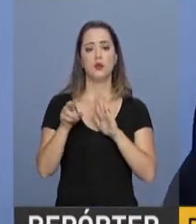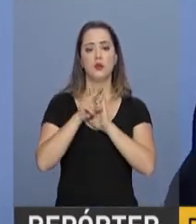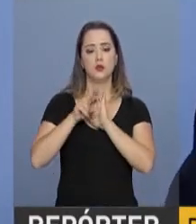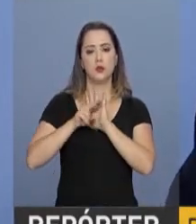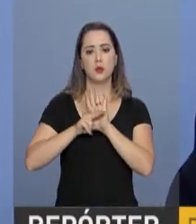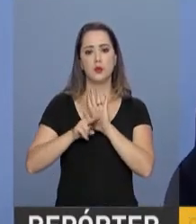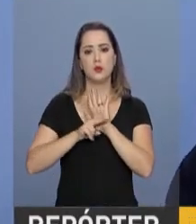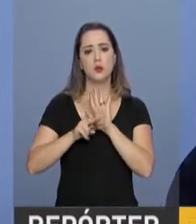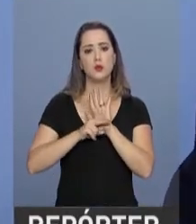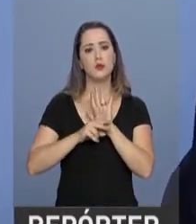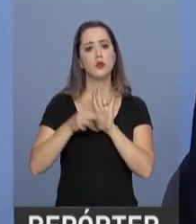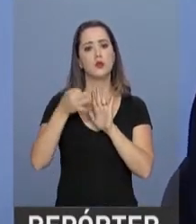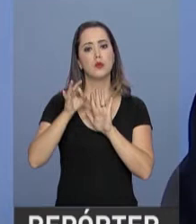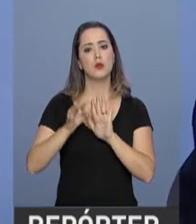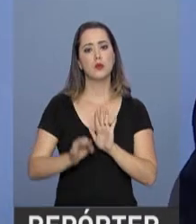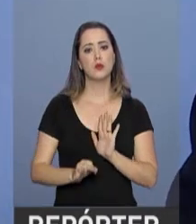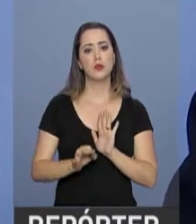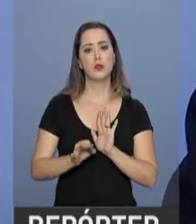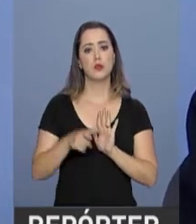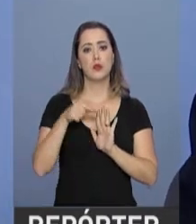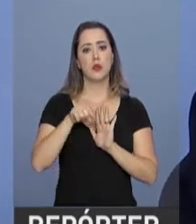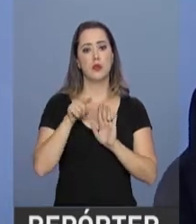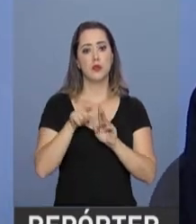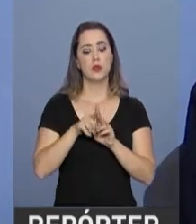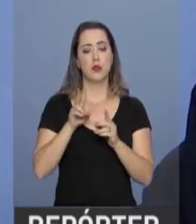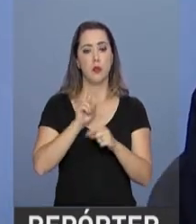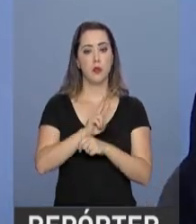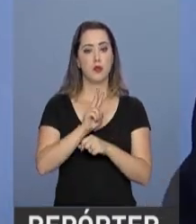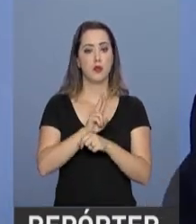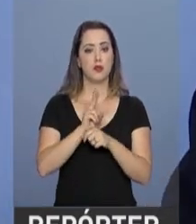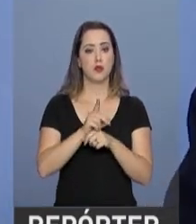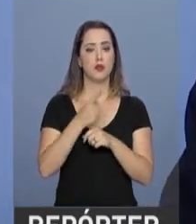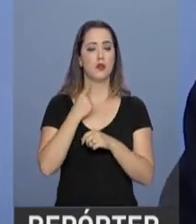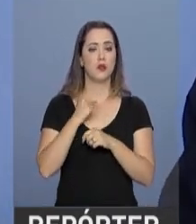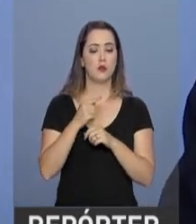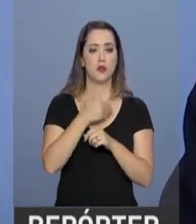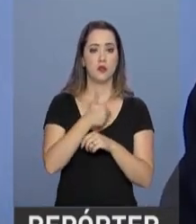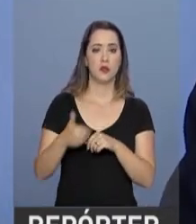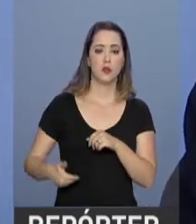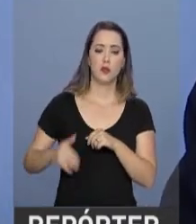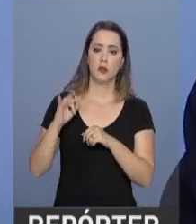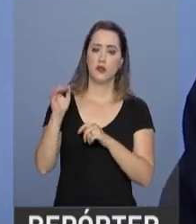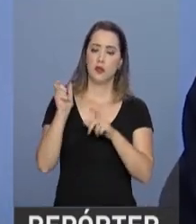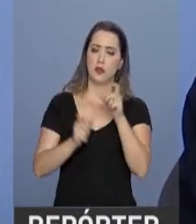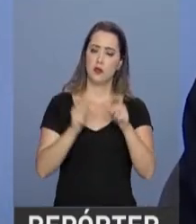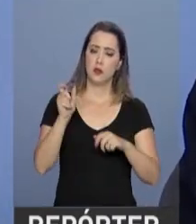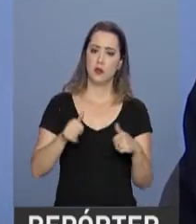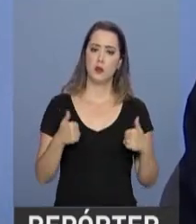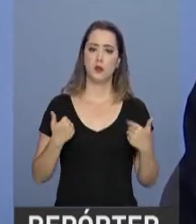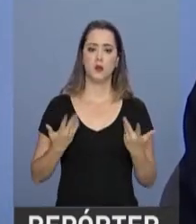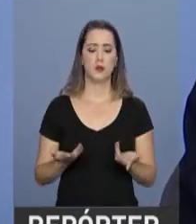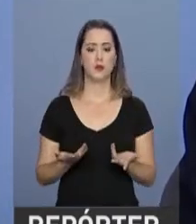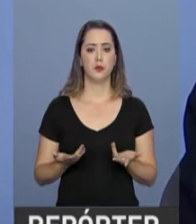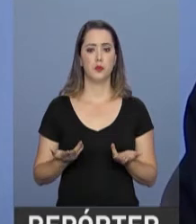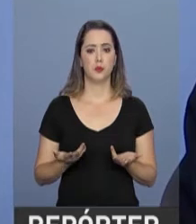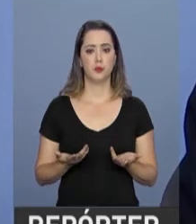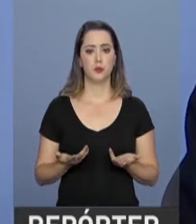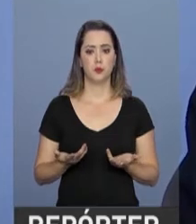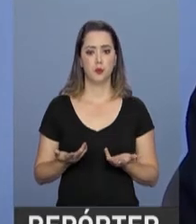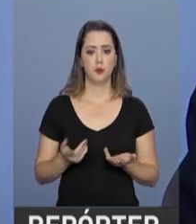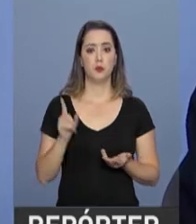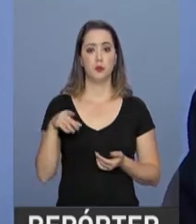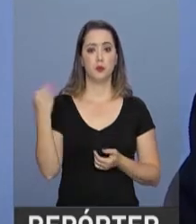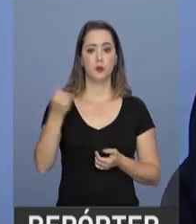daquela infraestrutura ea proteção dos interesses da união e dos usuários né e é